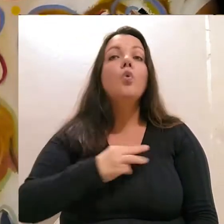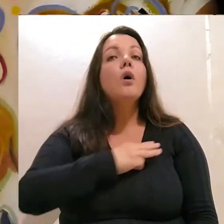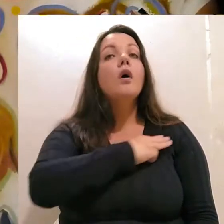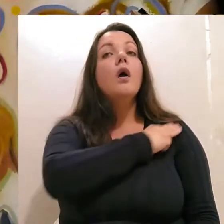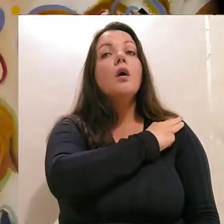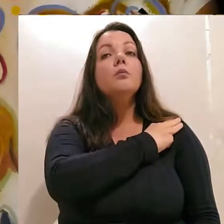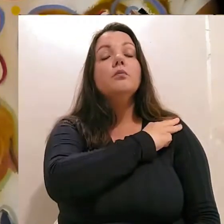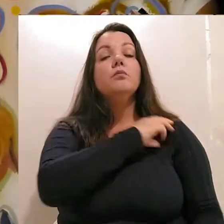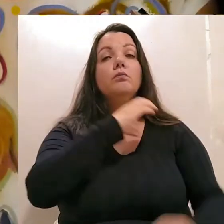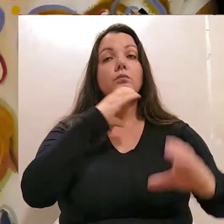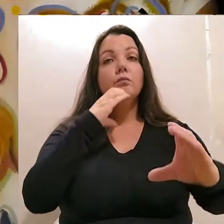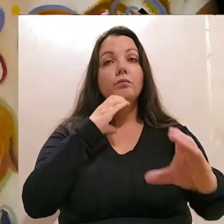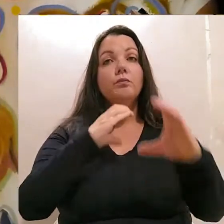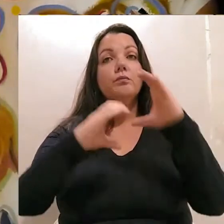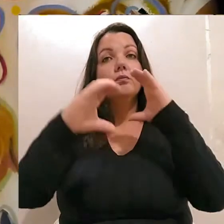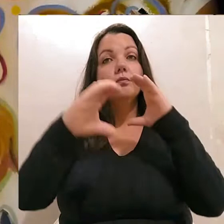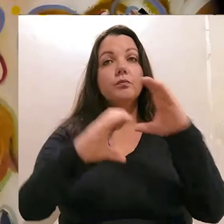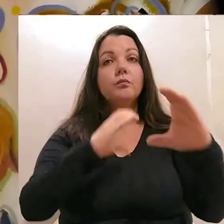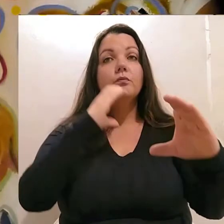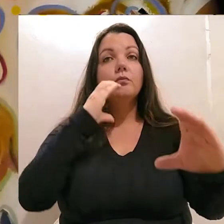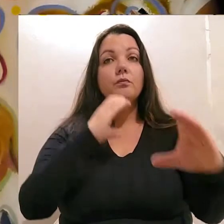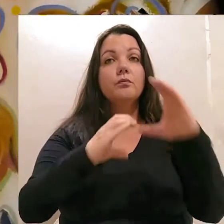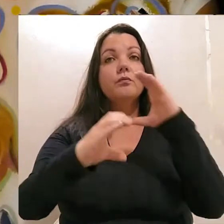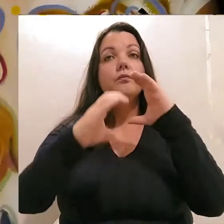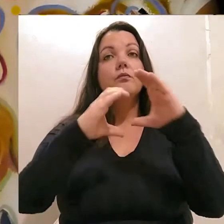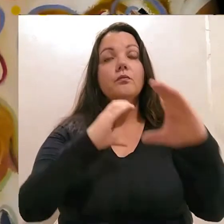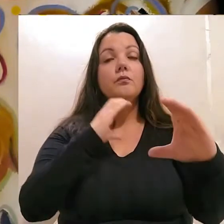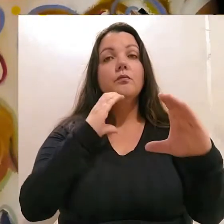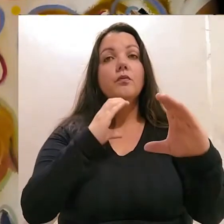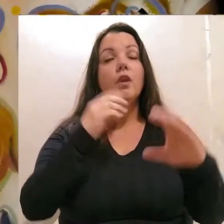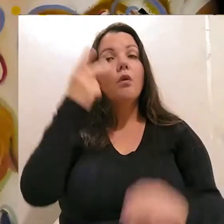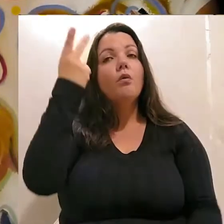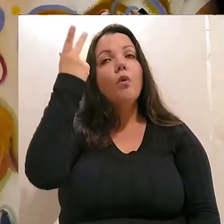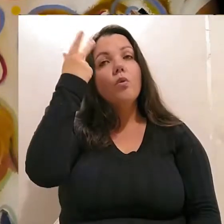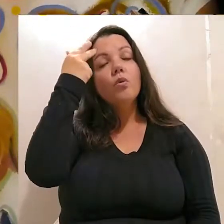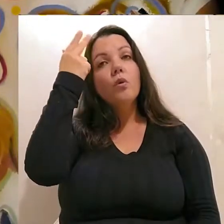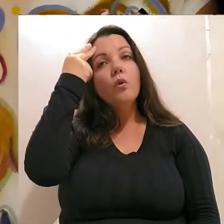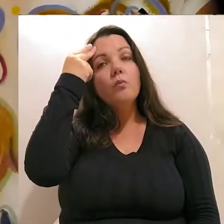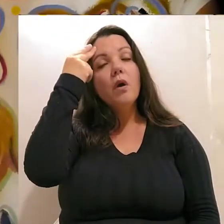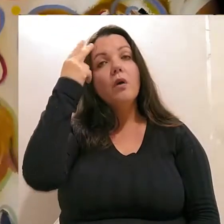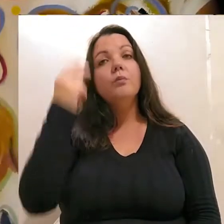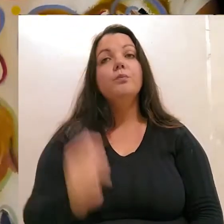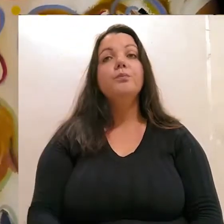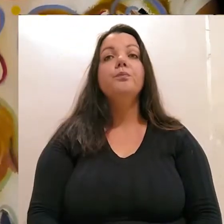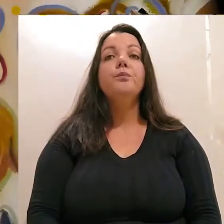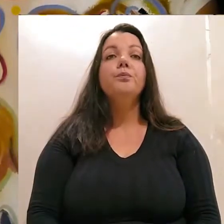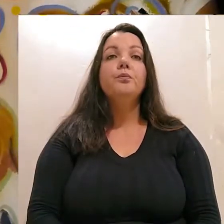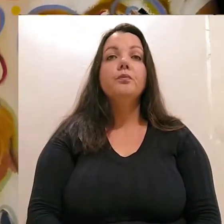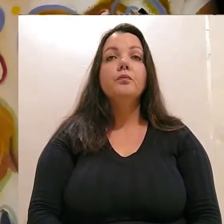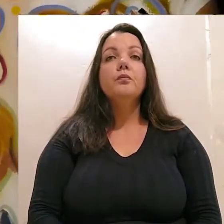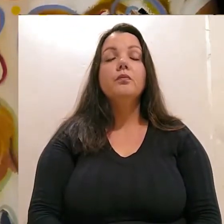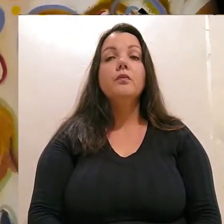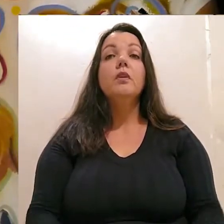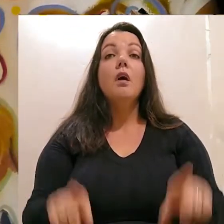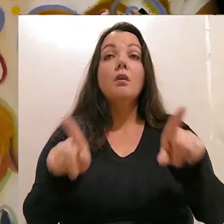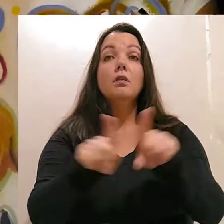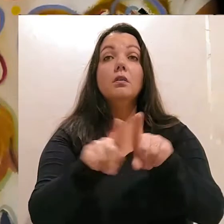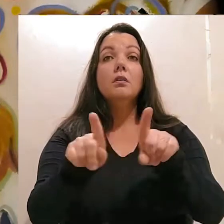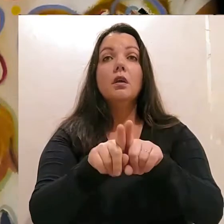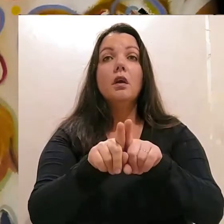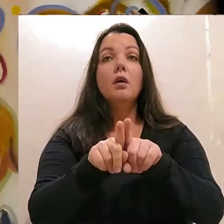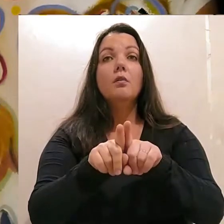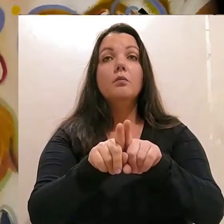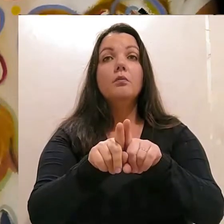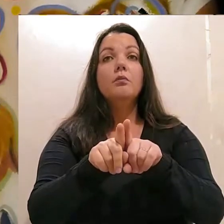cantores né nem todo Florido tem o capitão é cantor mas geralmente são cantores e